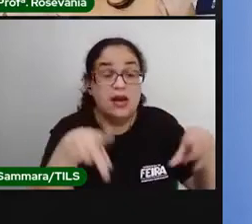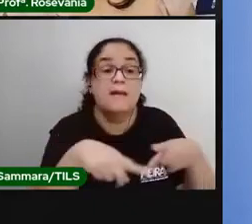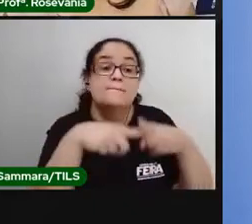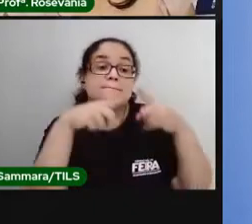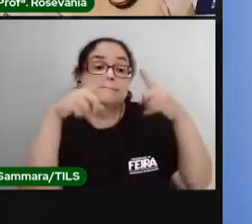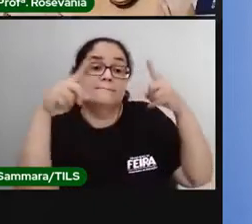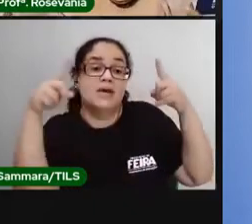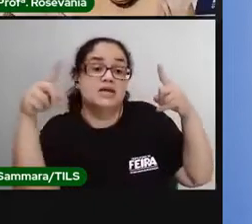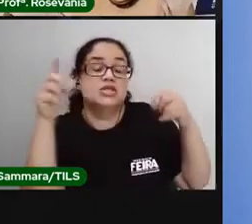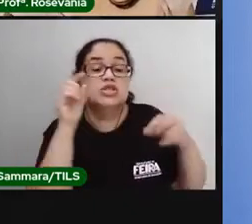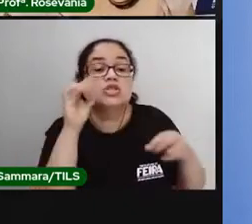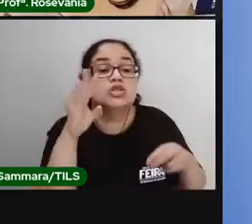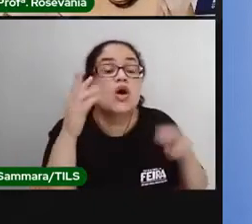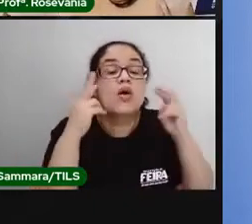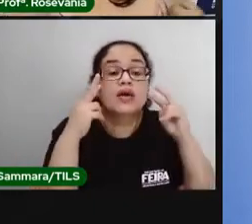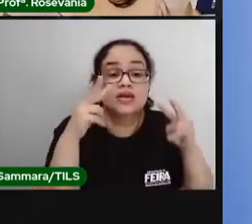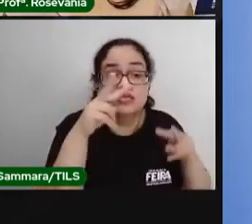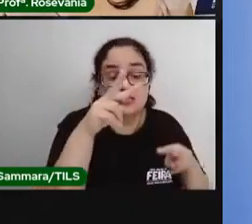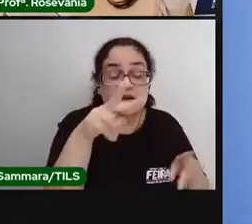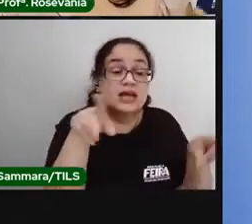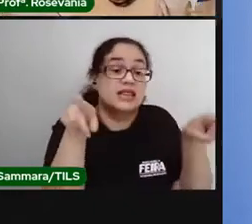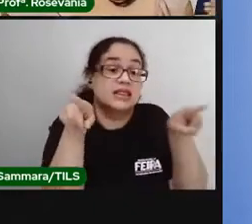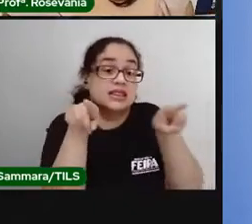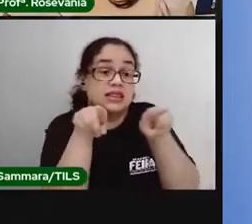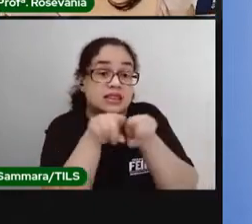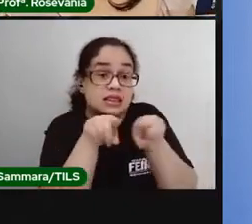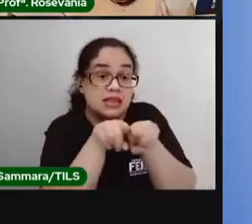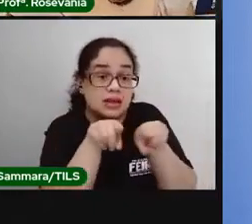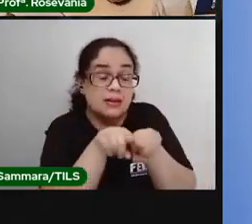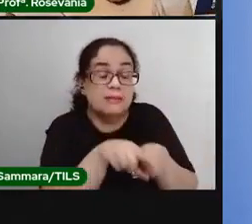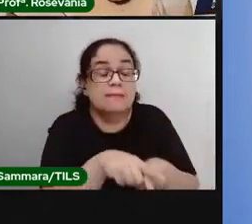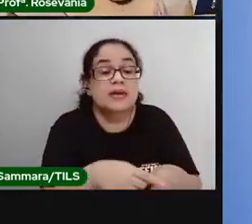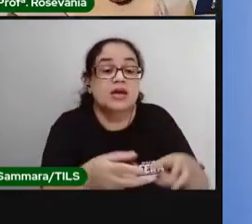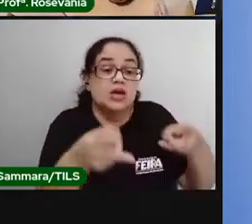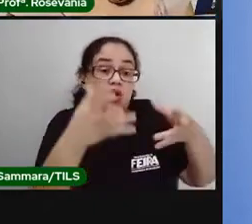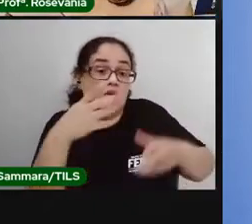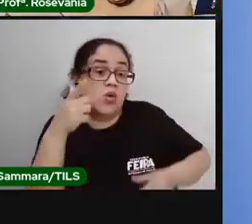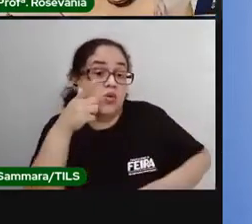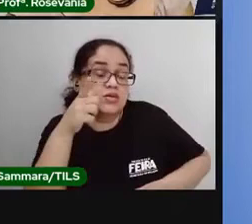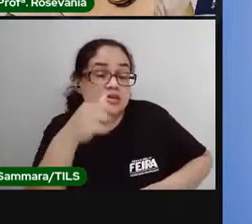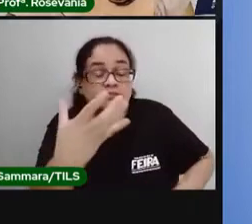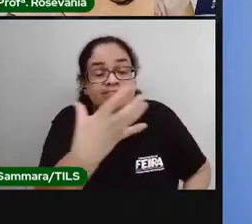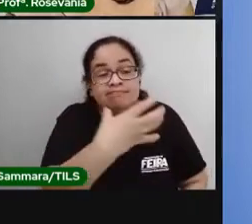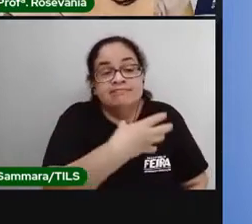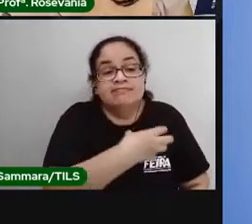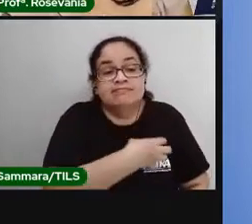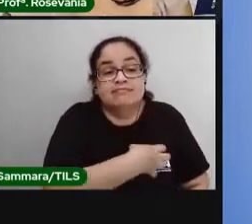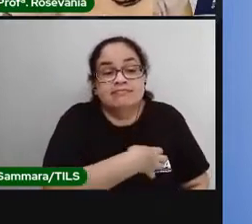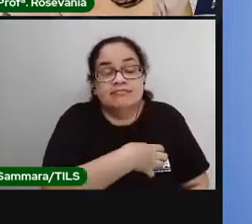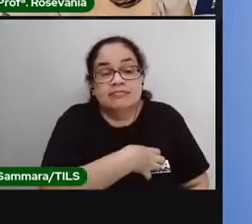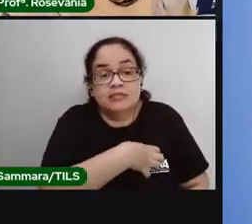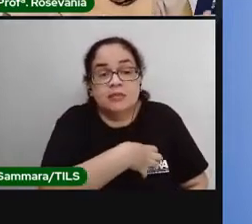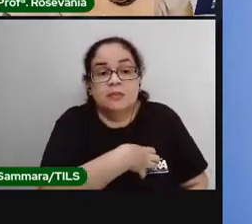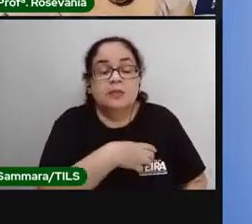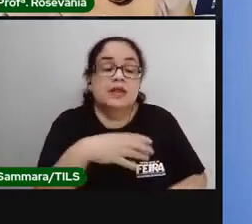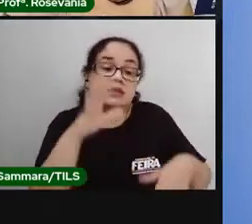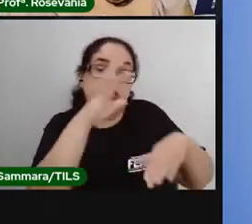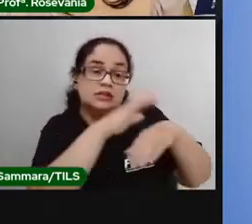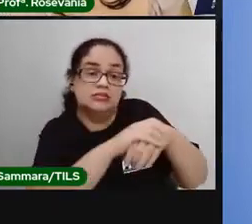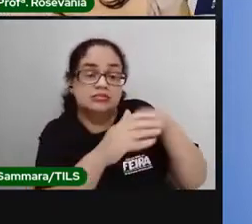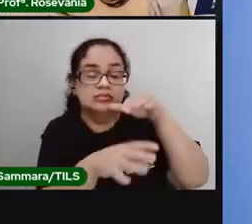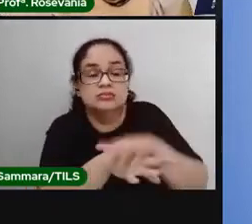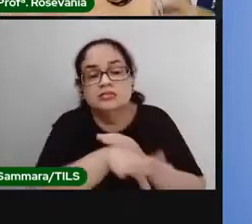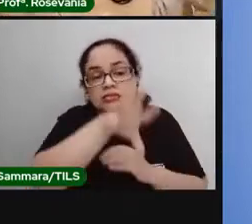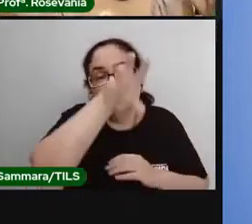o que eu vejo, é também o que eu consigo sentir com os meus sentidos, né? No caso do tato, do olfato,